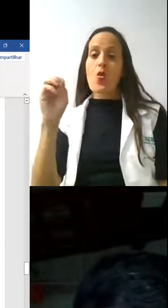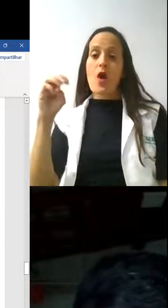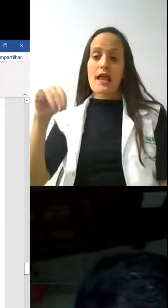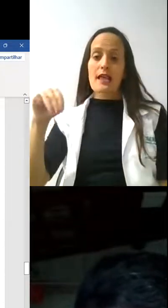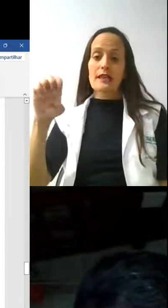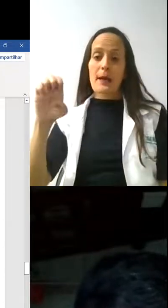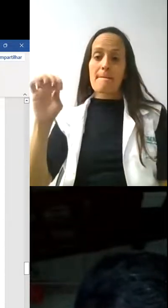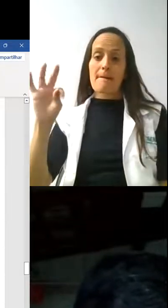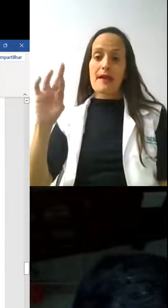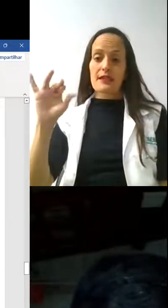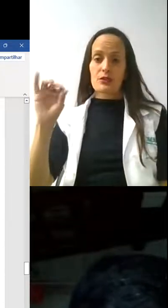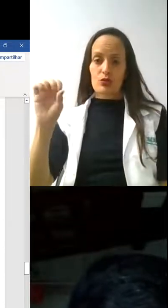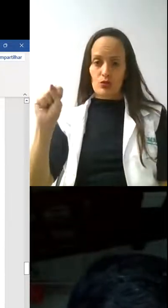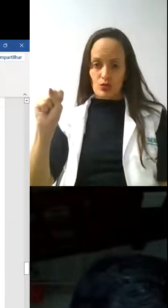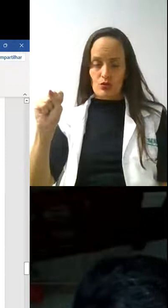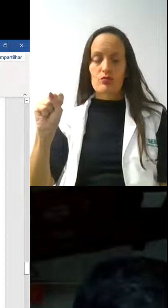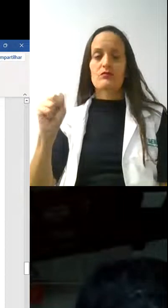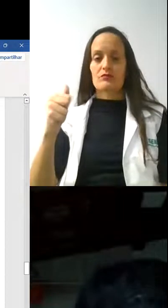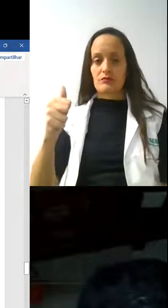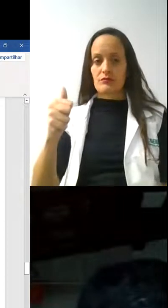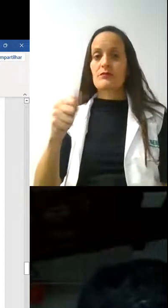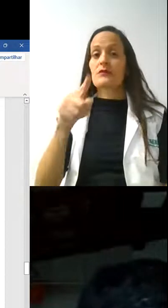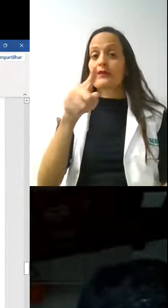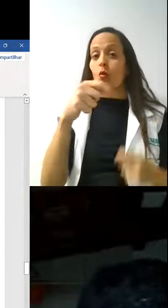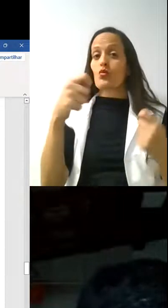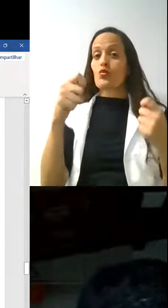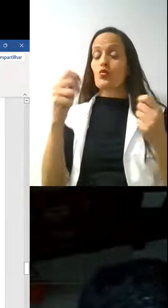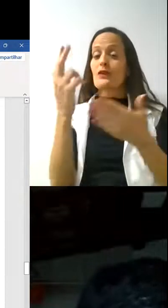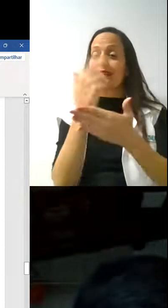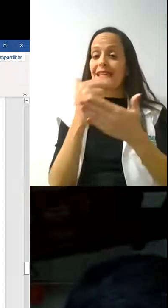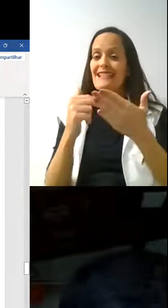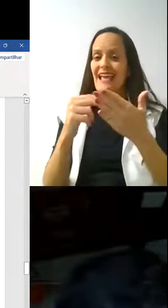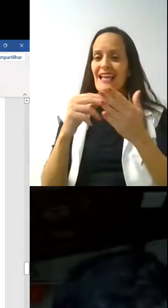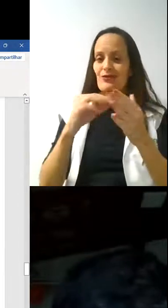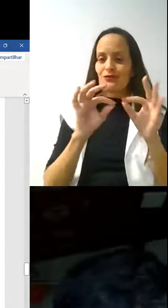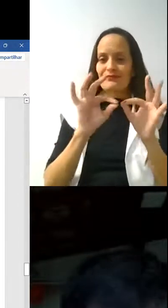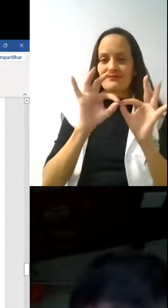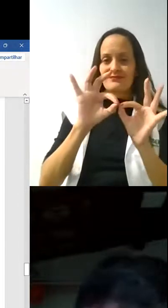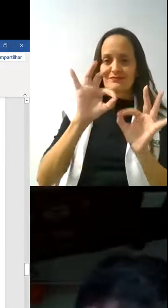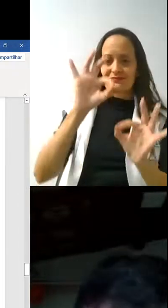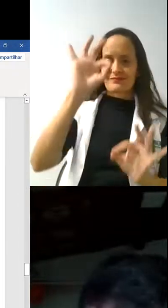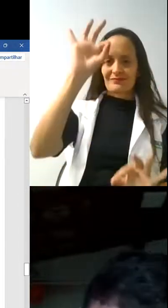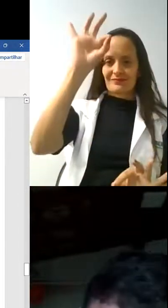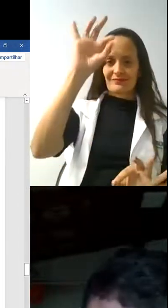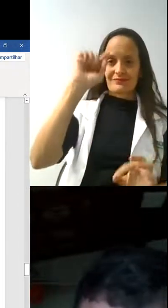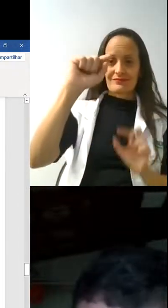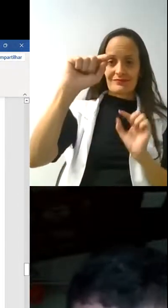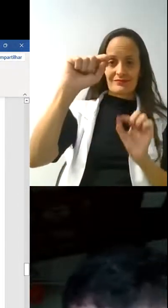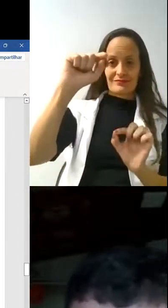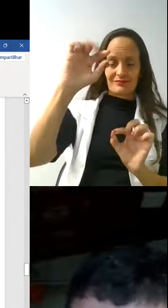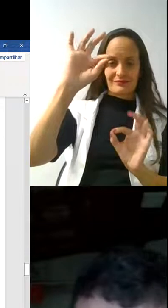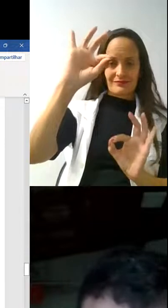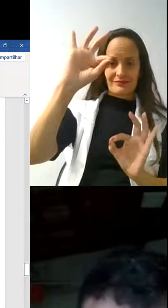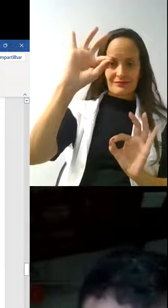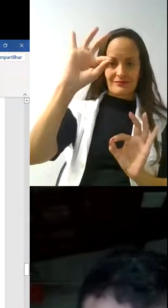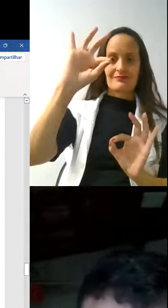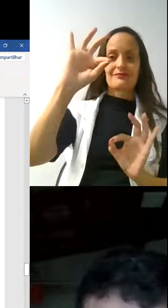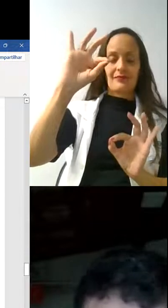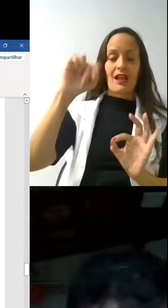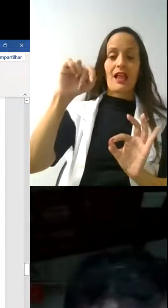Então, na representação do desenho, qual que vai ser a medida, né, de um desenho? Então, é isso que a gente vai ter que